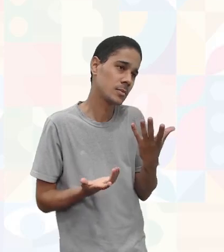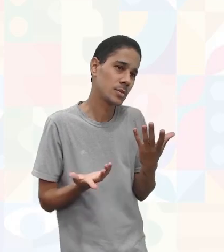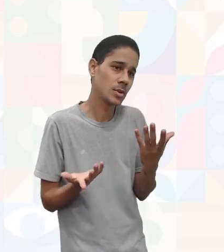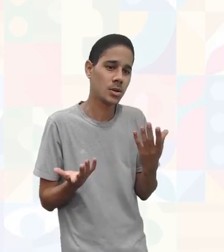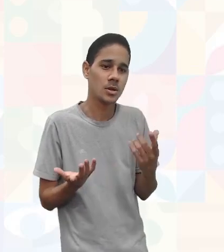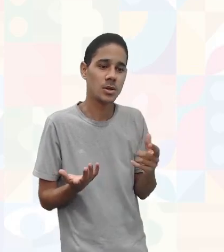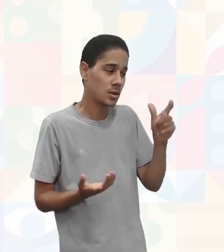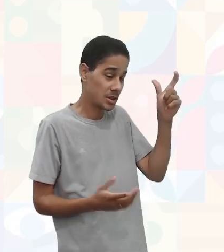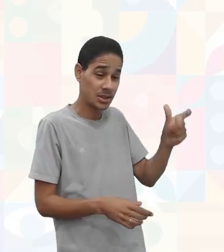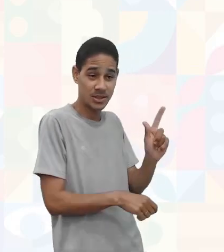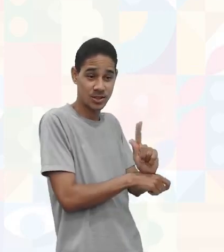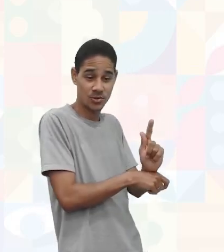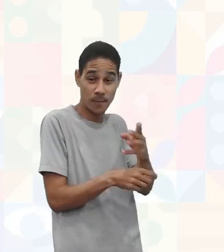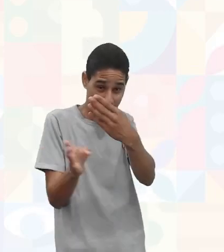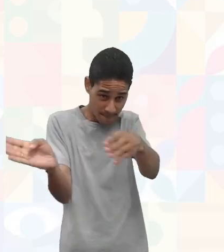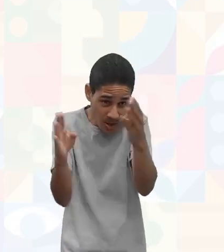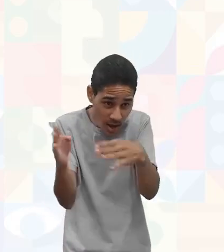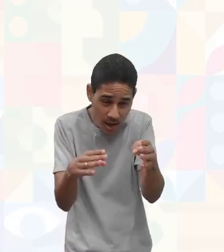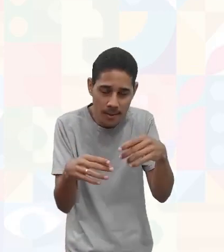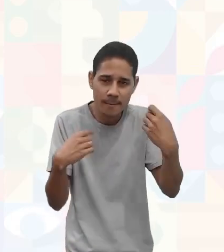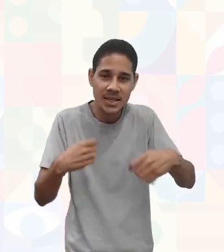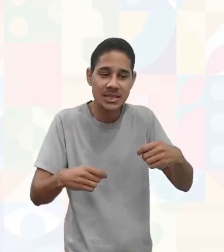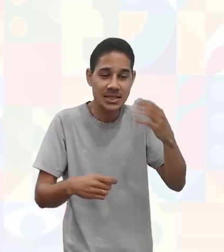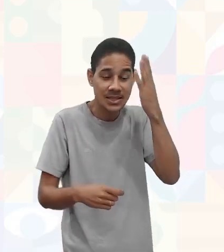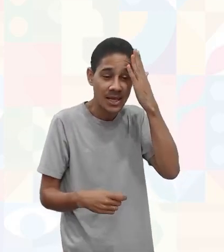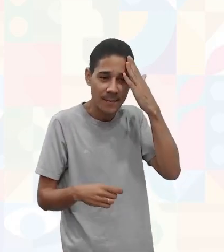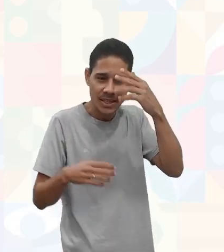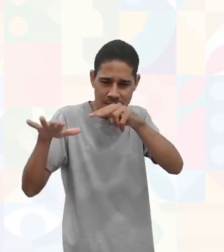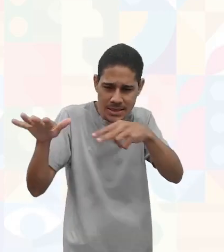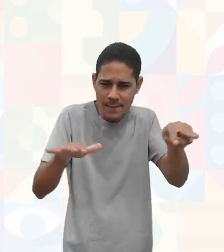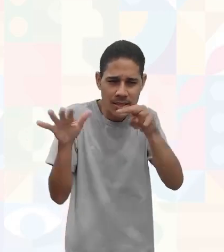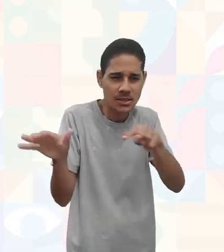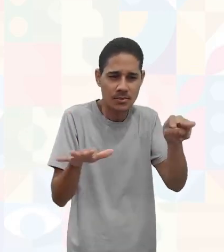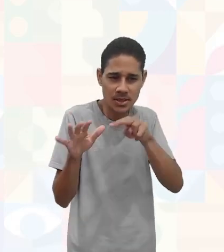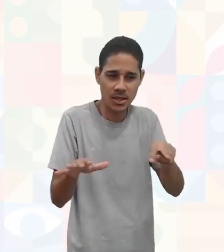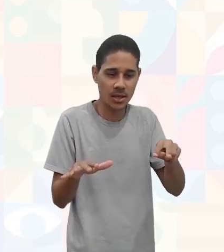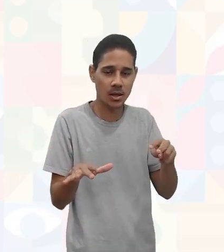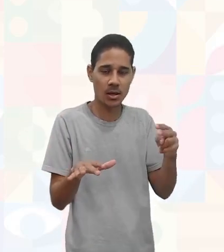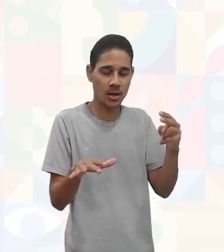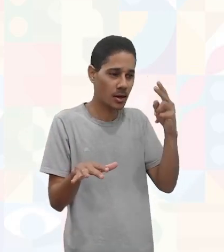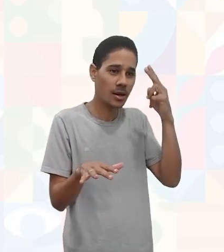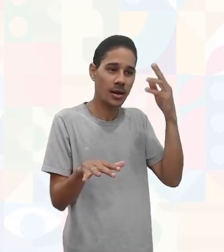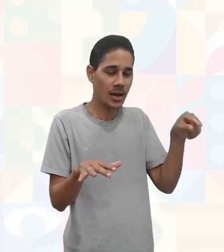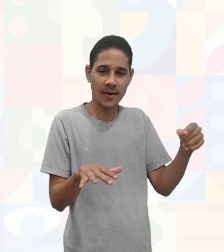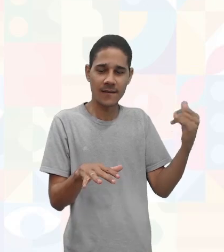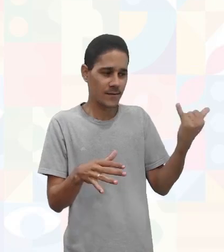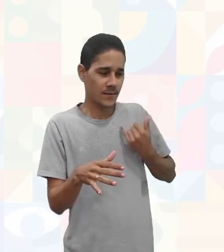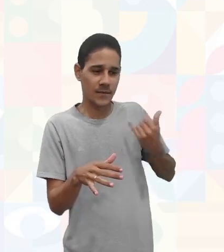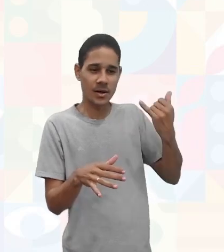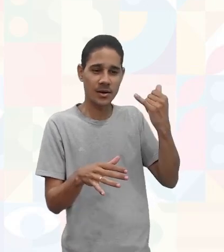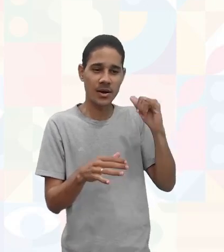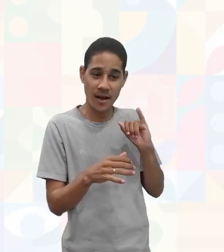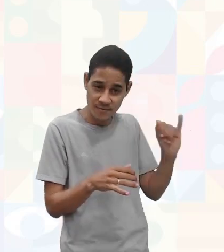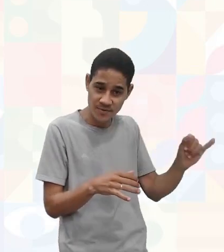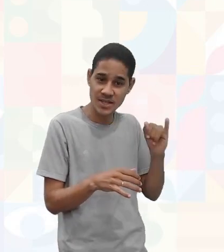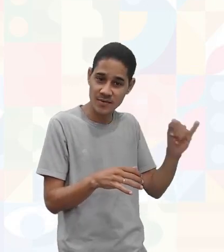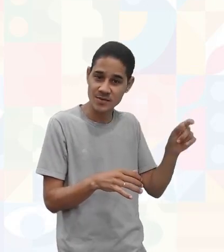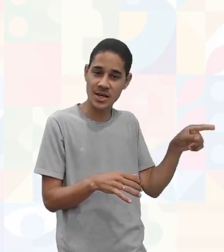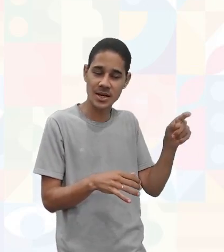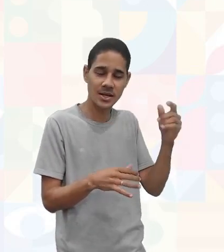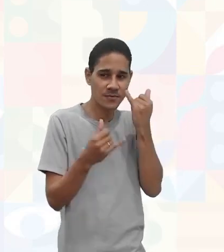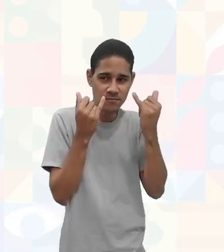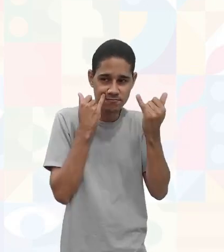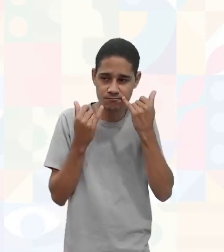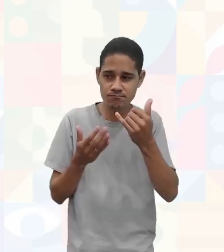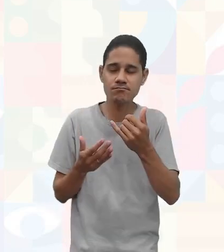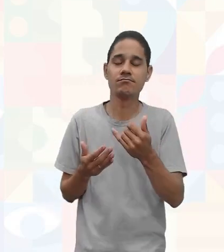gestor da produção precisa saber frequentemente, semanalmente, ele precisa saber, né? Ele precisa ter a informação